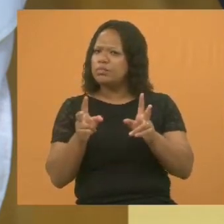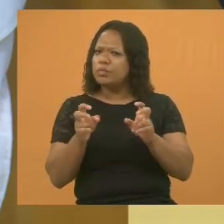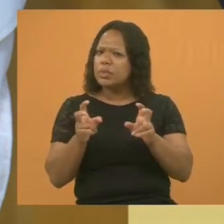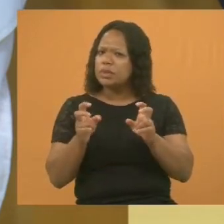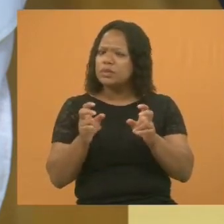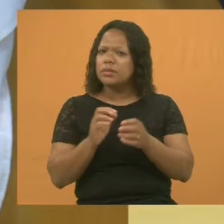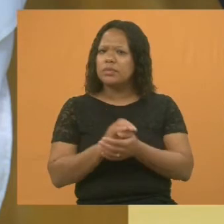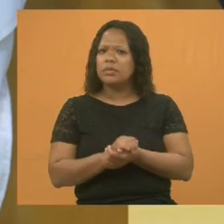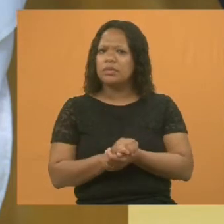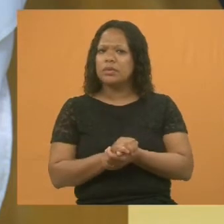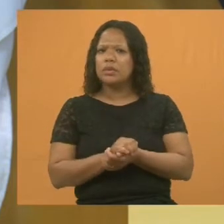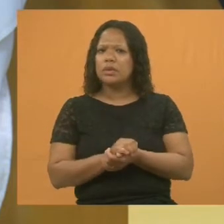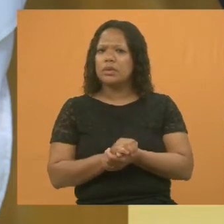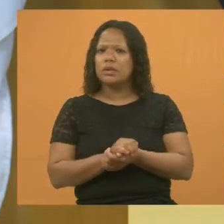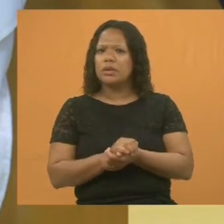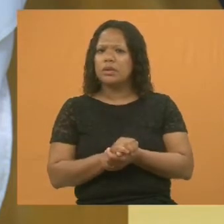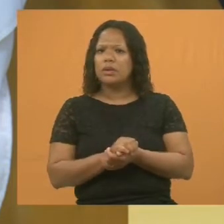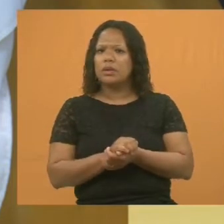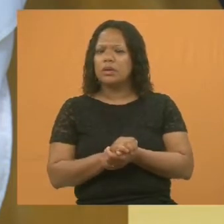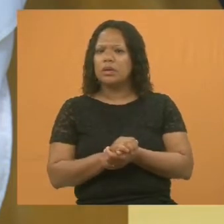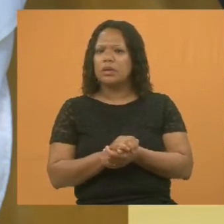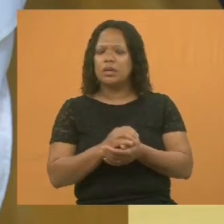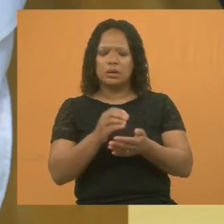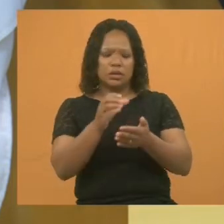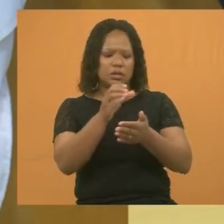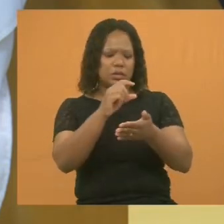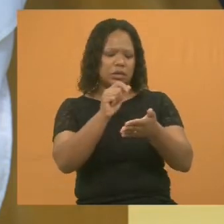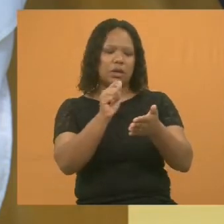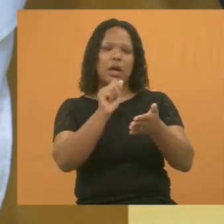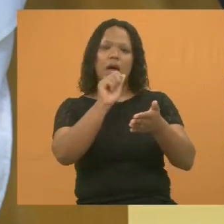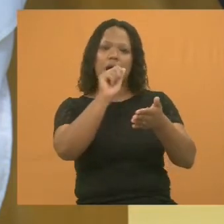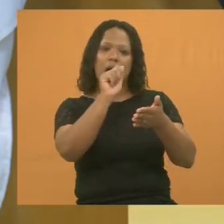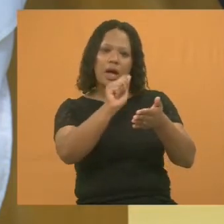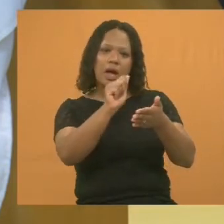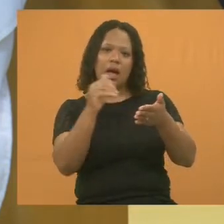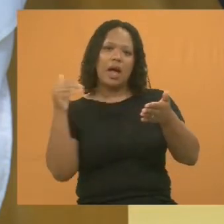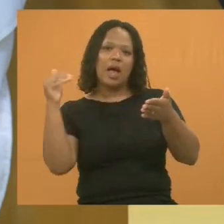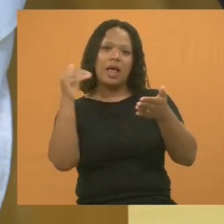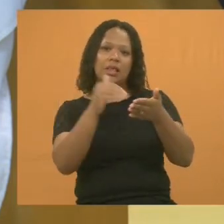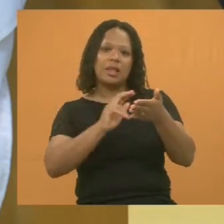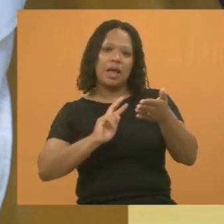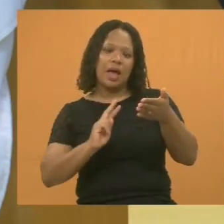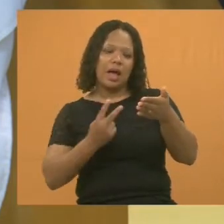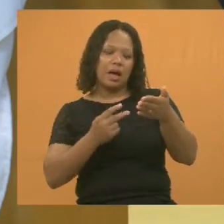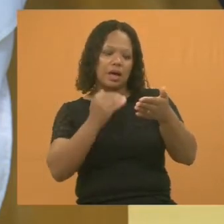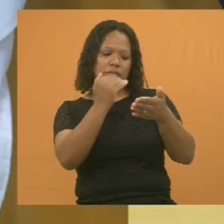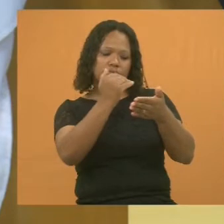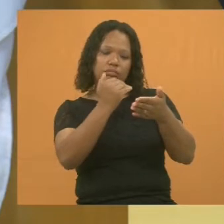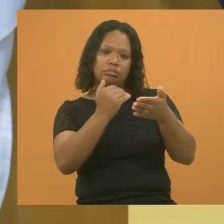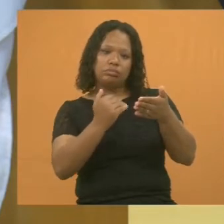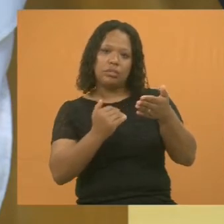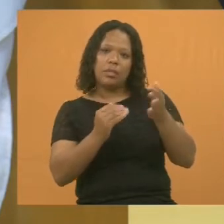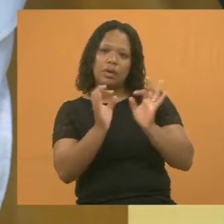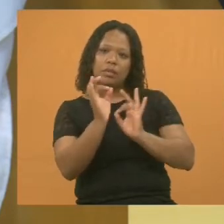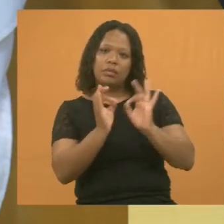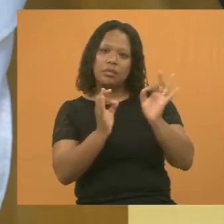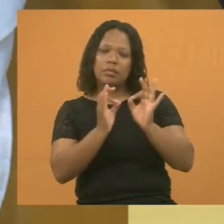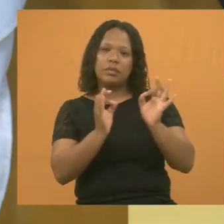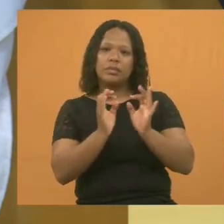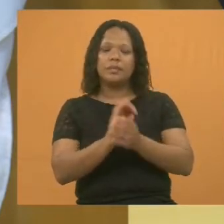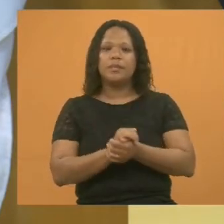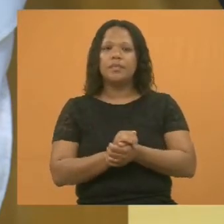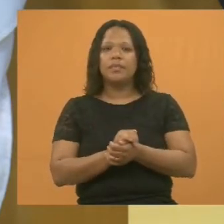os anexos de A até H, que devem ser organizados para